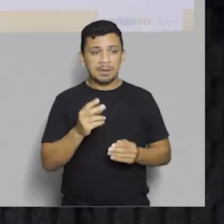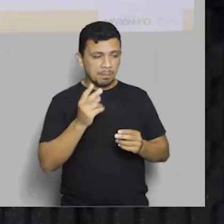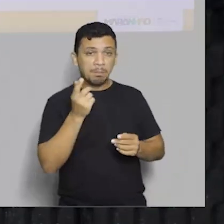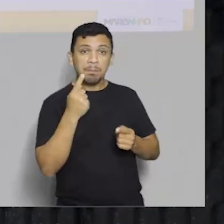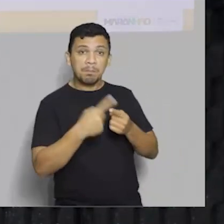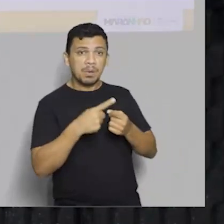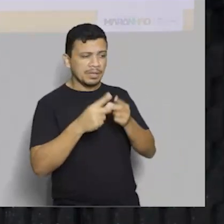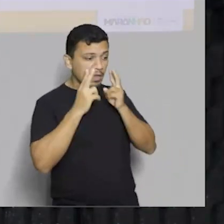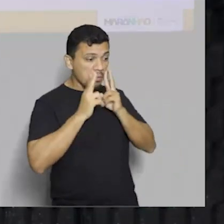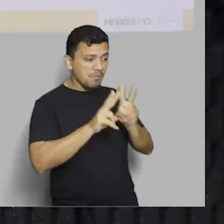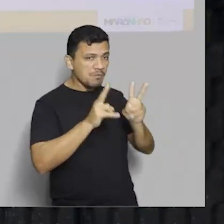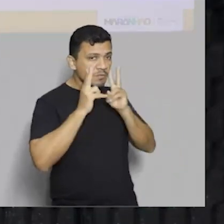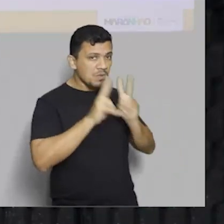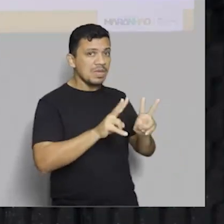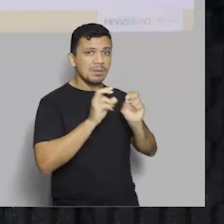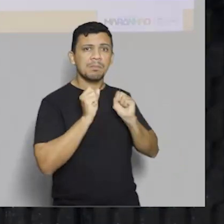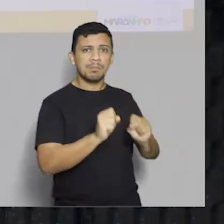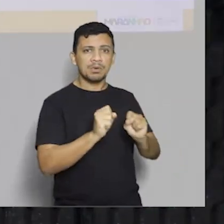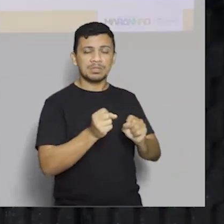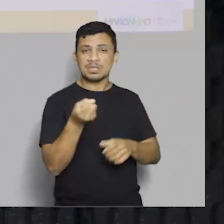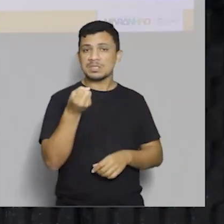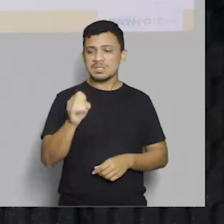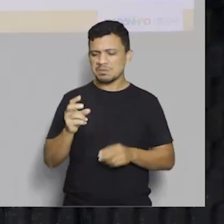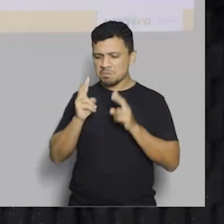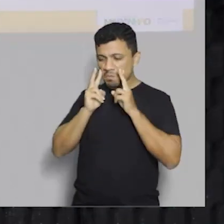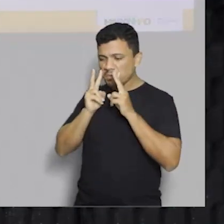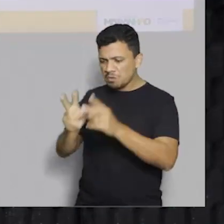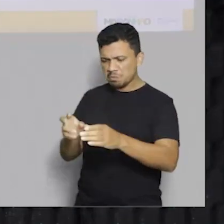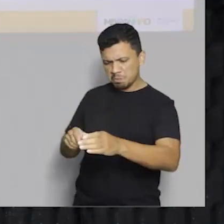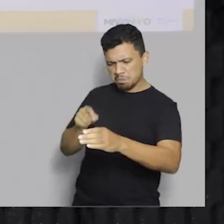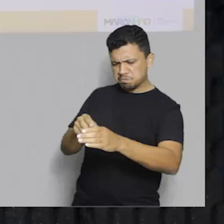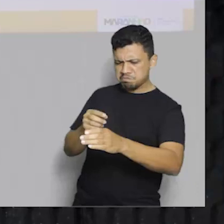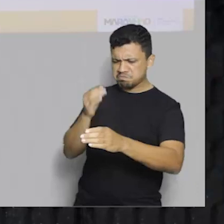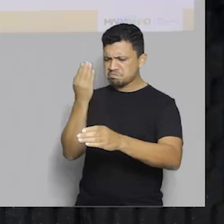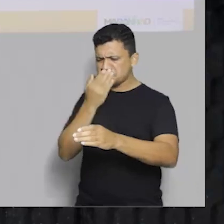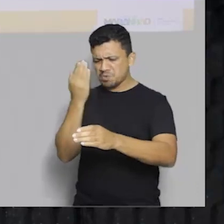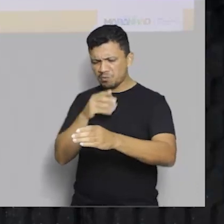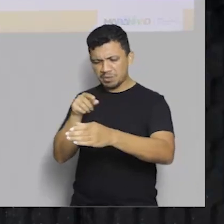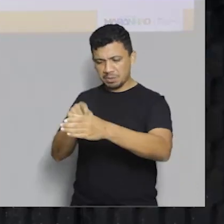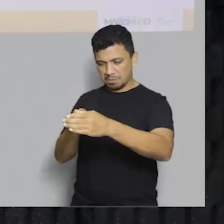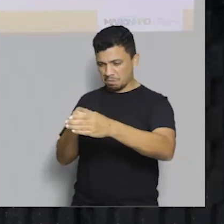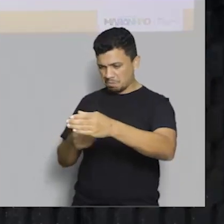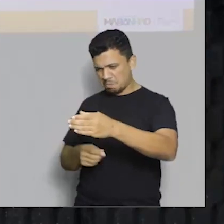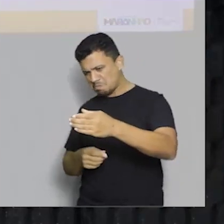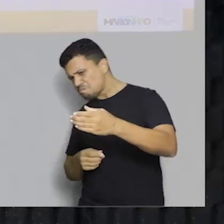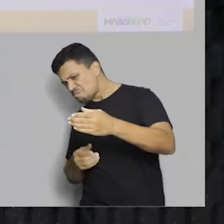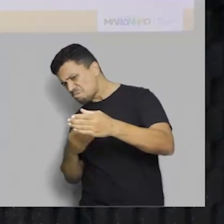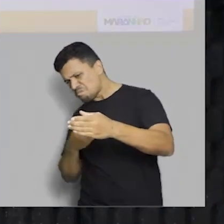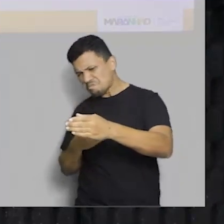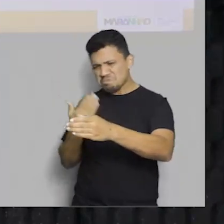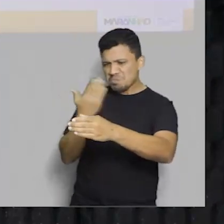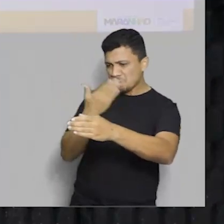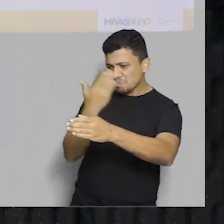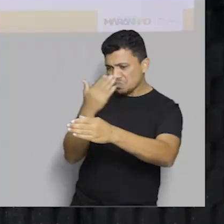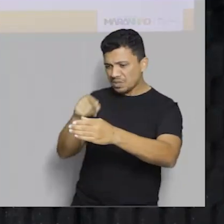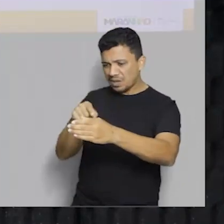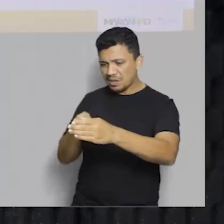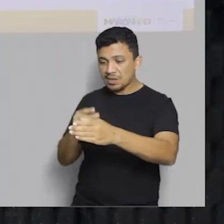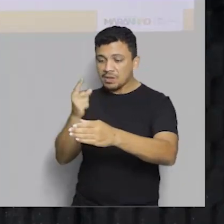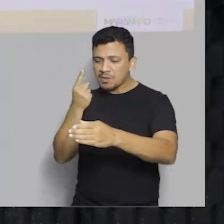não consegue perceber, se há uma dificuldade, ou seja, você consegue olhar naquele líquido